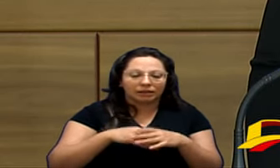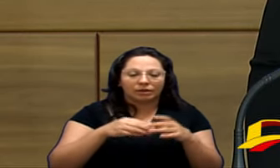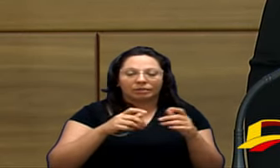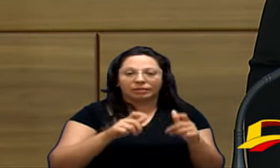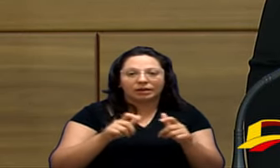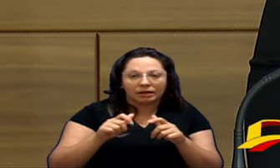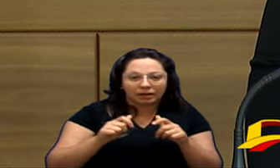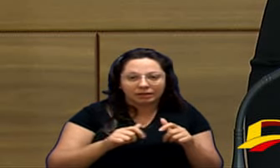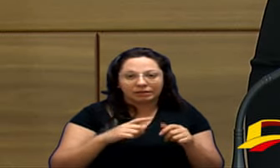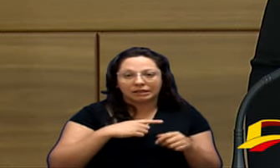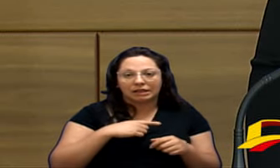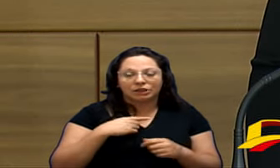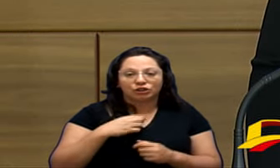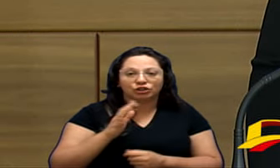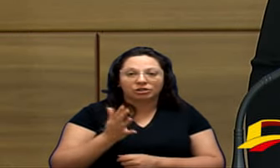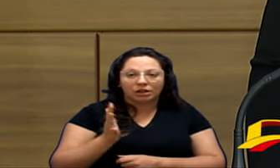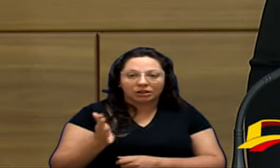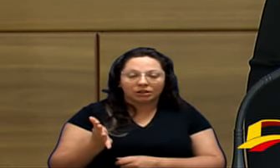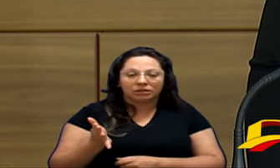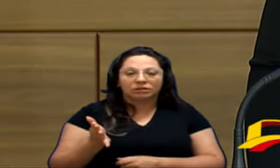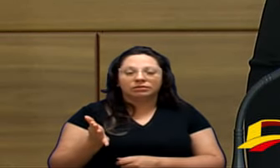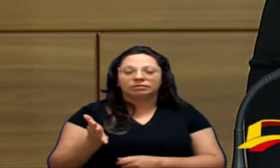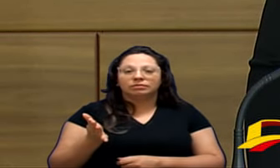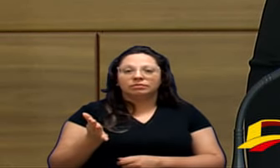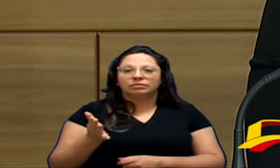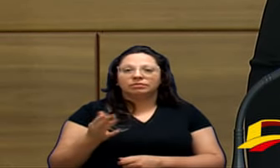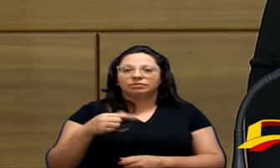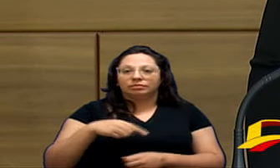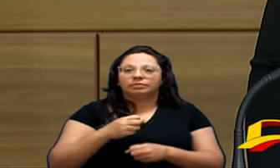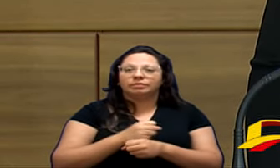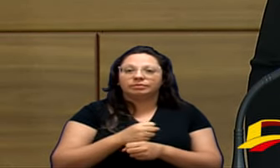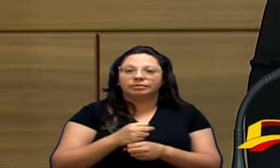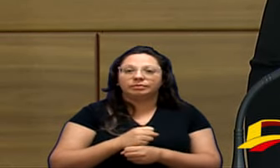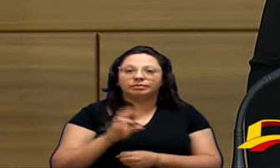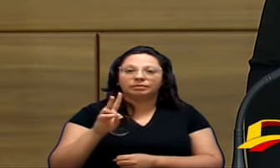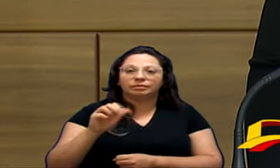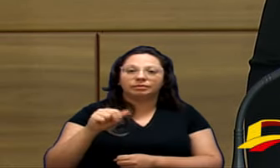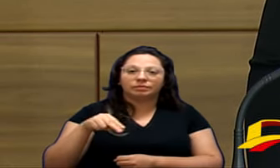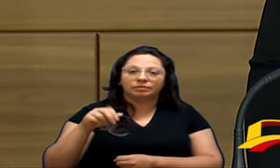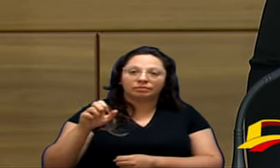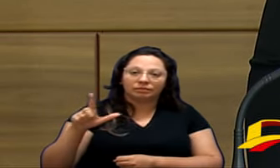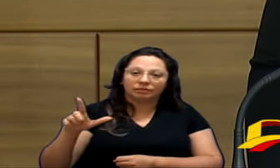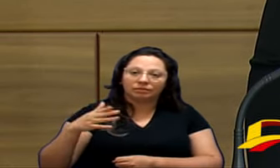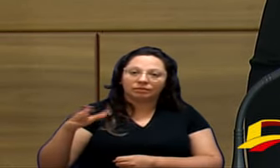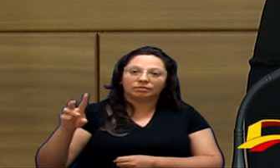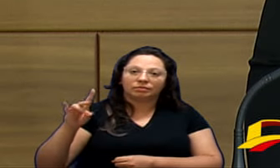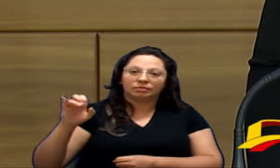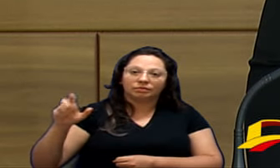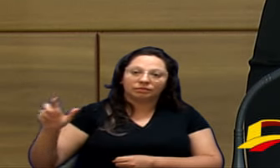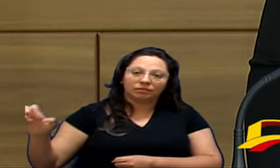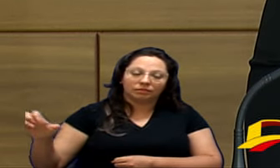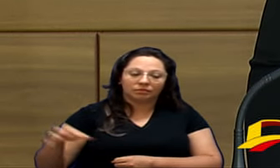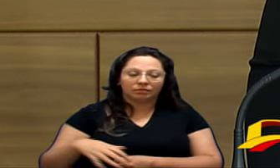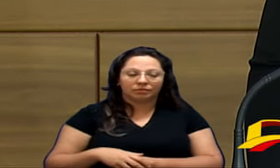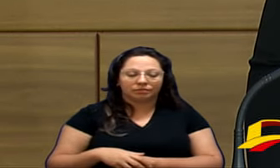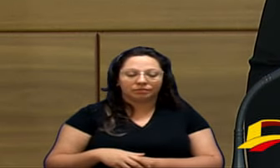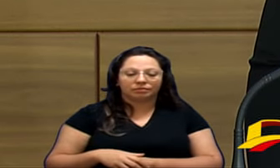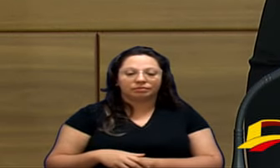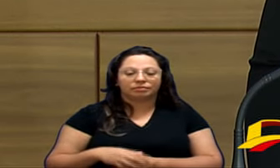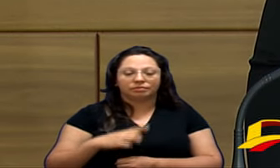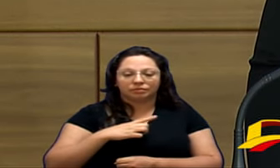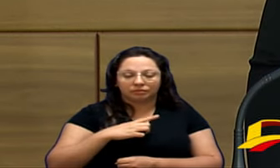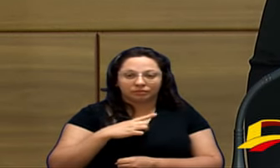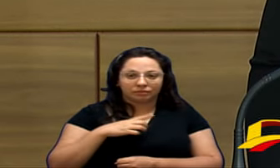lá que já foi instalada durante esse ano no vanel Ville Onde tá a inspetoria de operações perdão